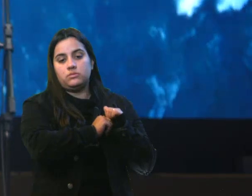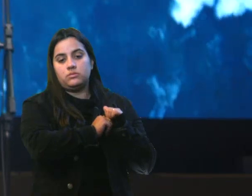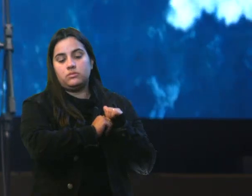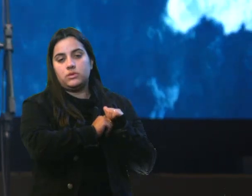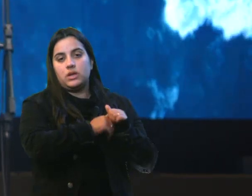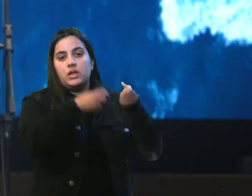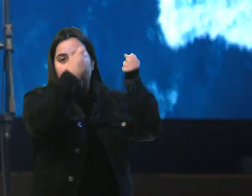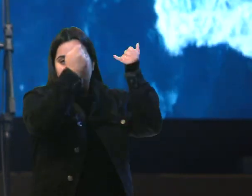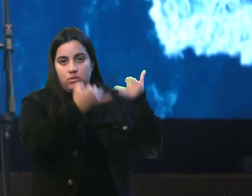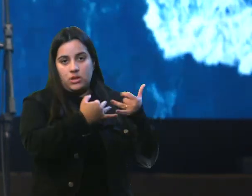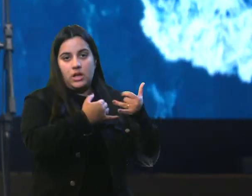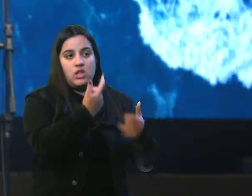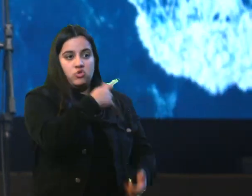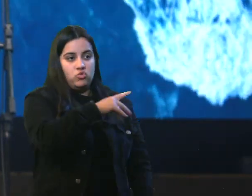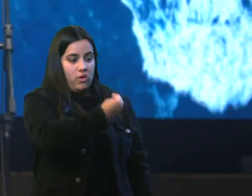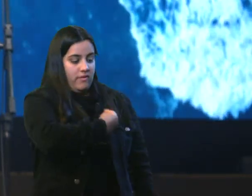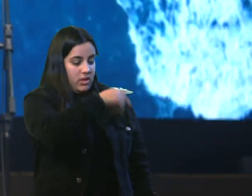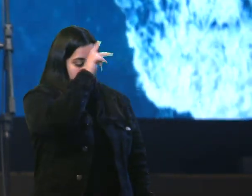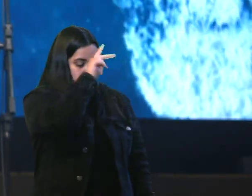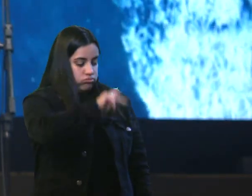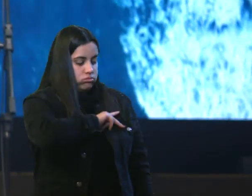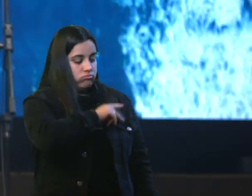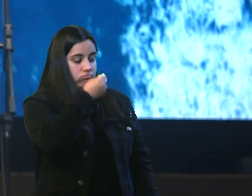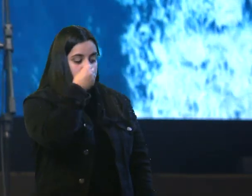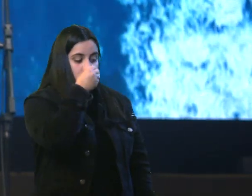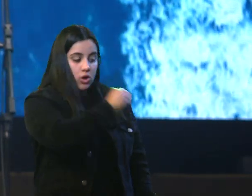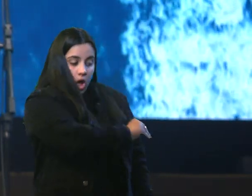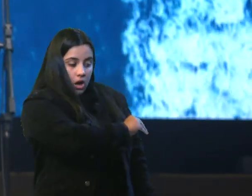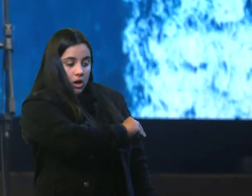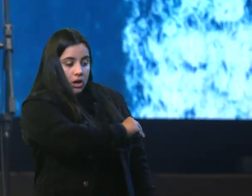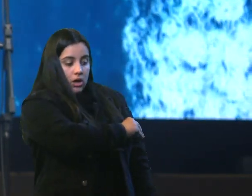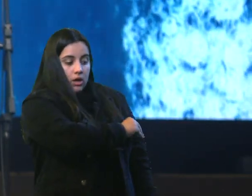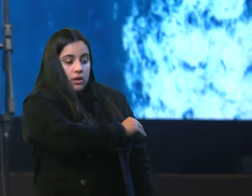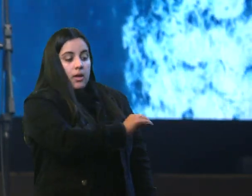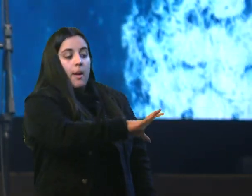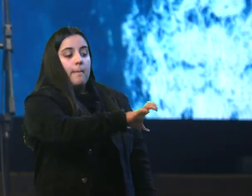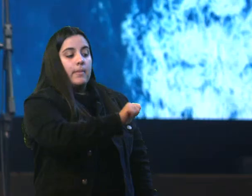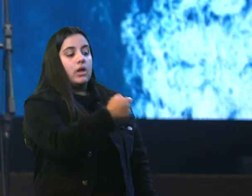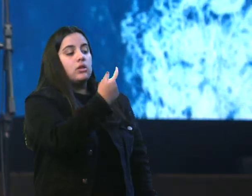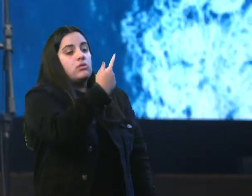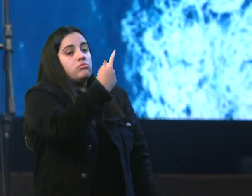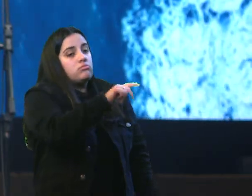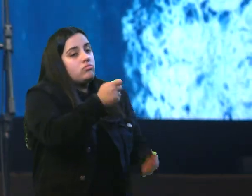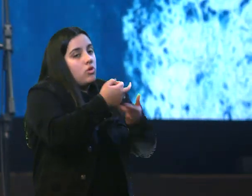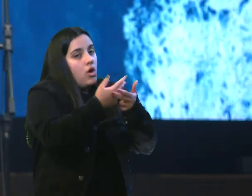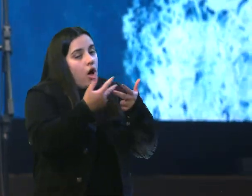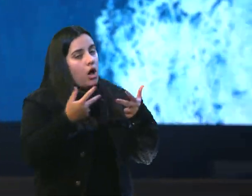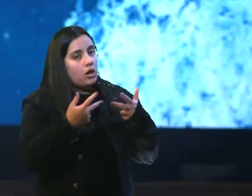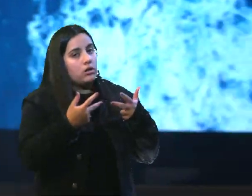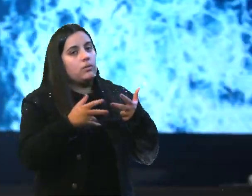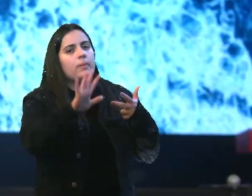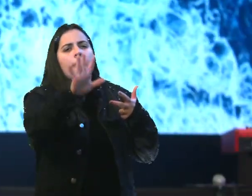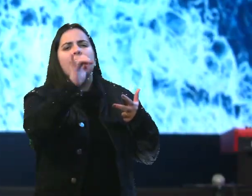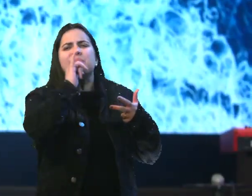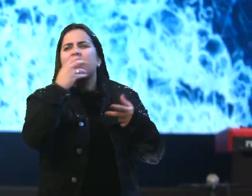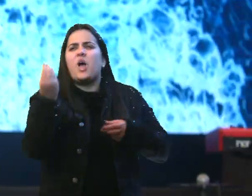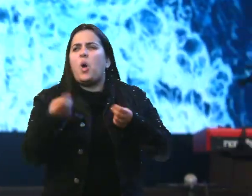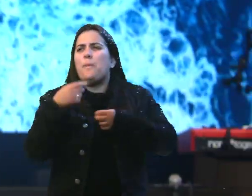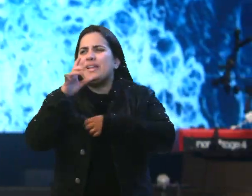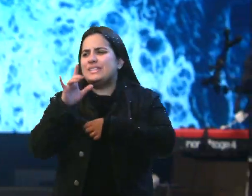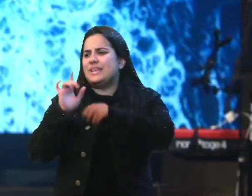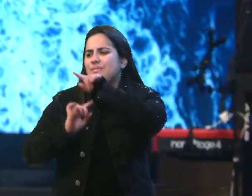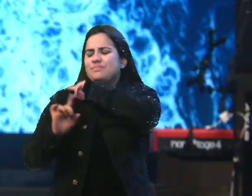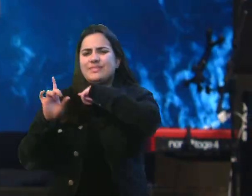diz, negue-se a si mesmo, tome a sua cruz. Sabe, tomar a sua cruz é uma